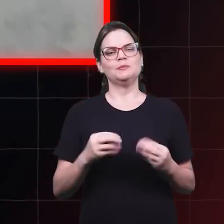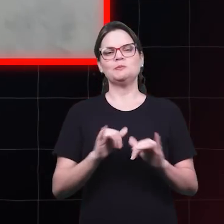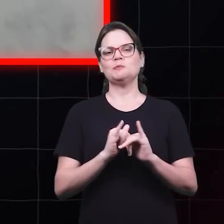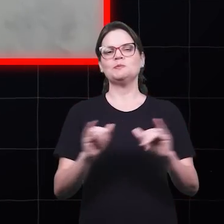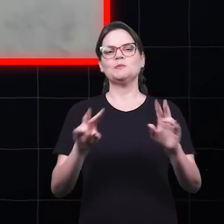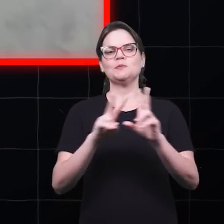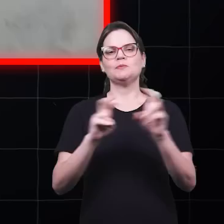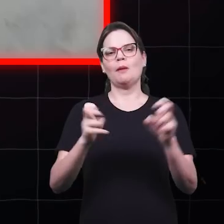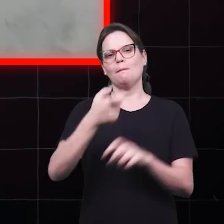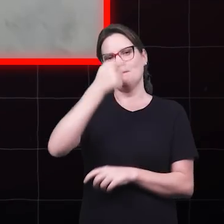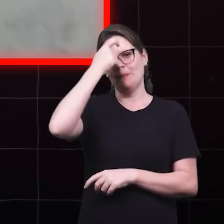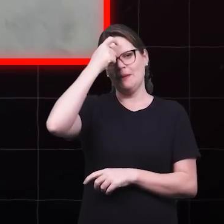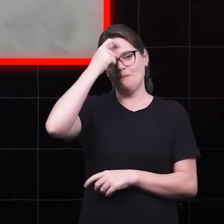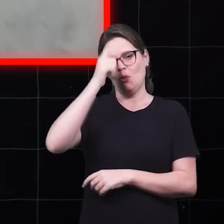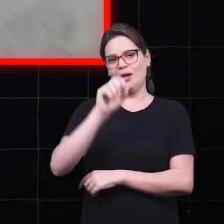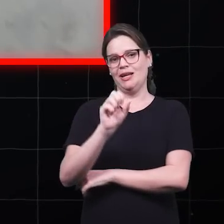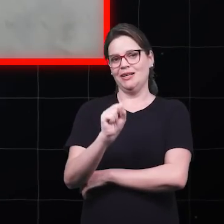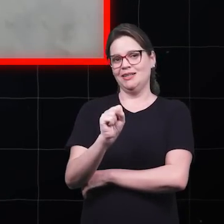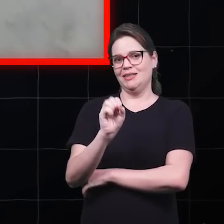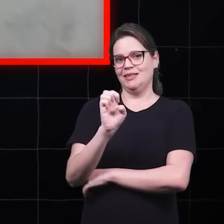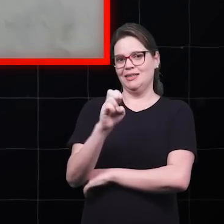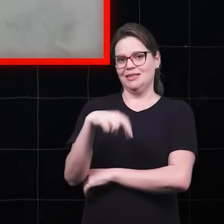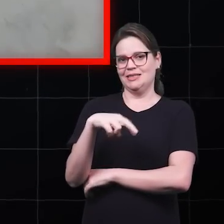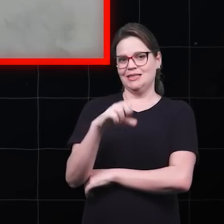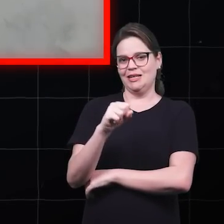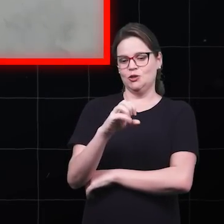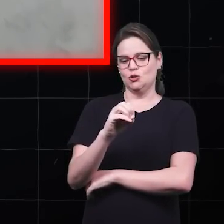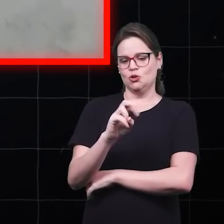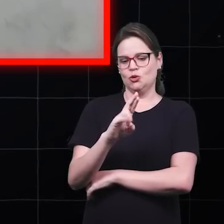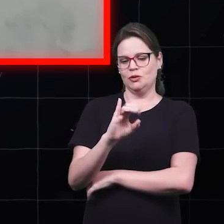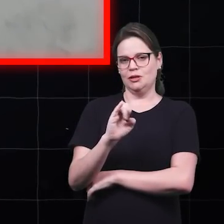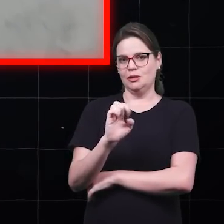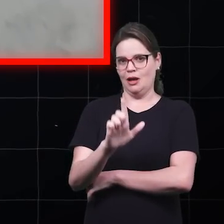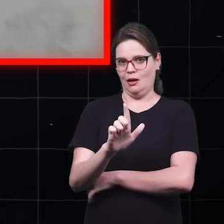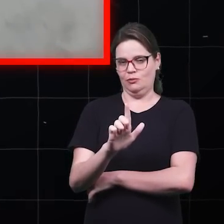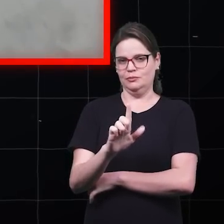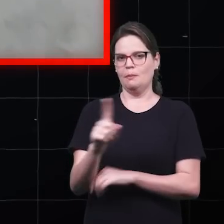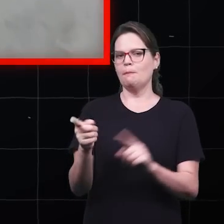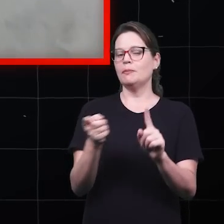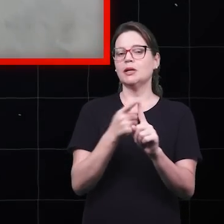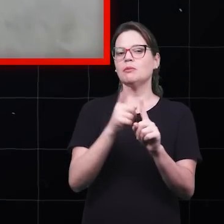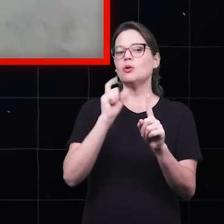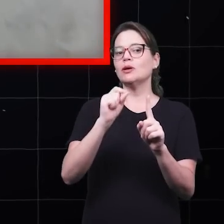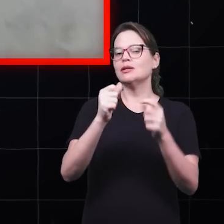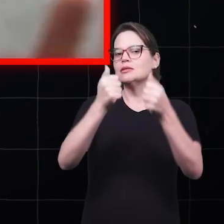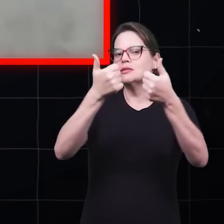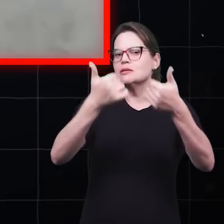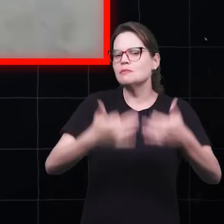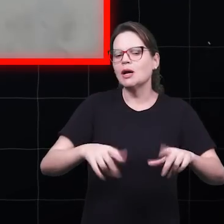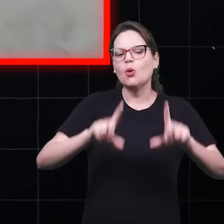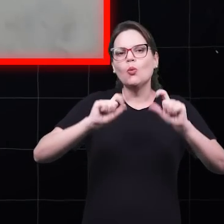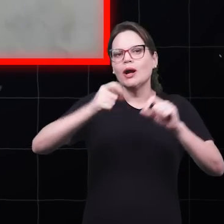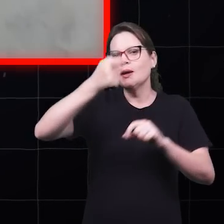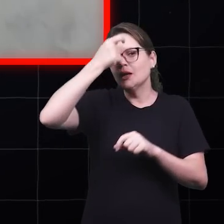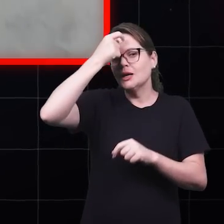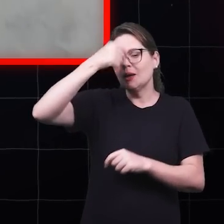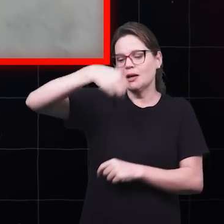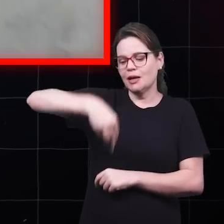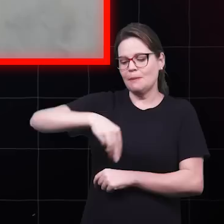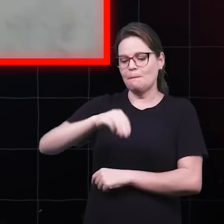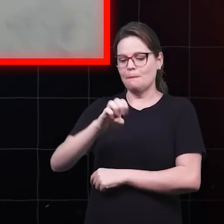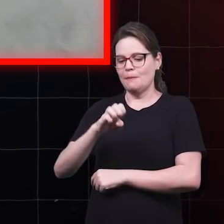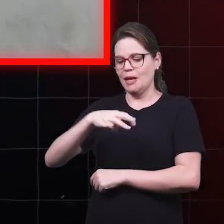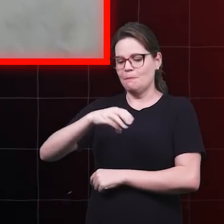memória sensorial. Primeiro nós vamos definir memória. Memória é toda a informação que o